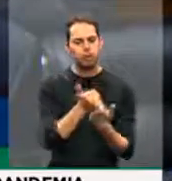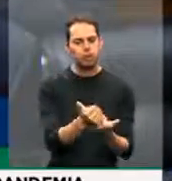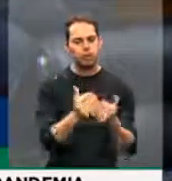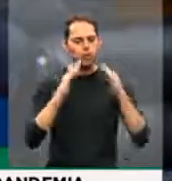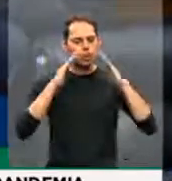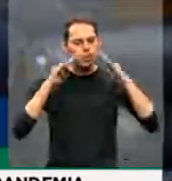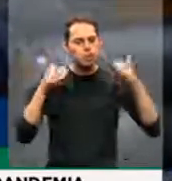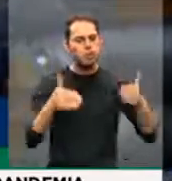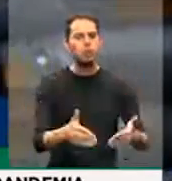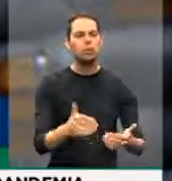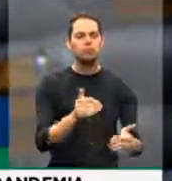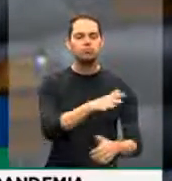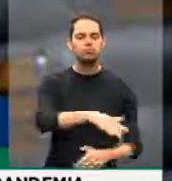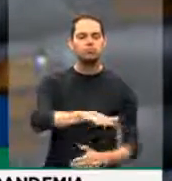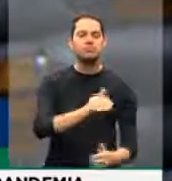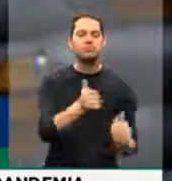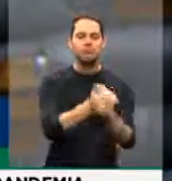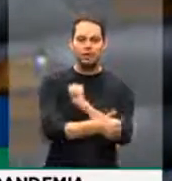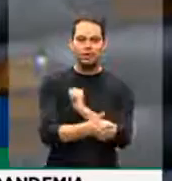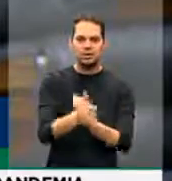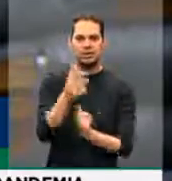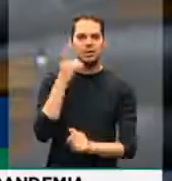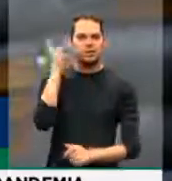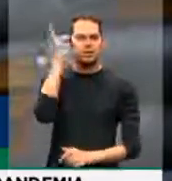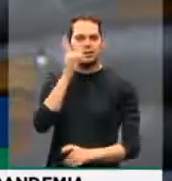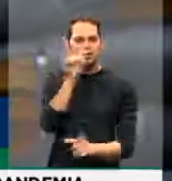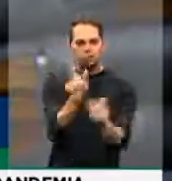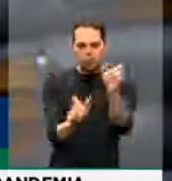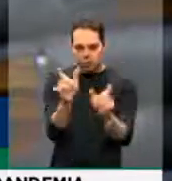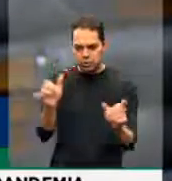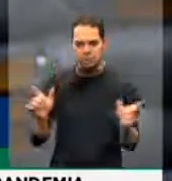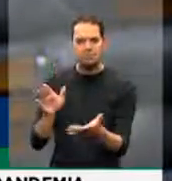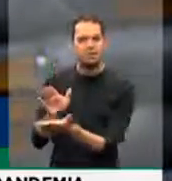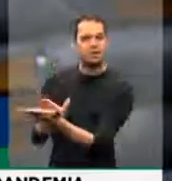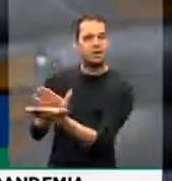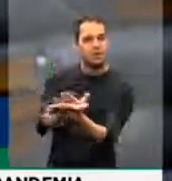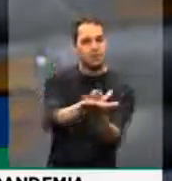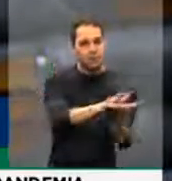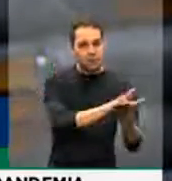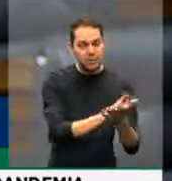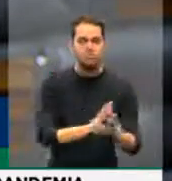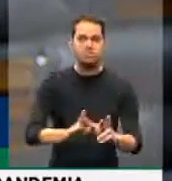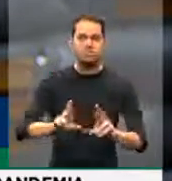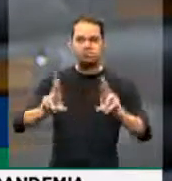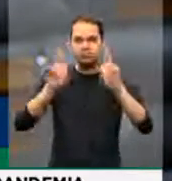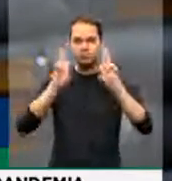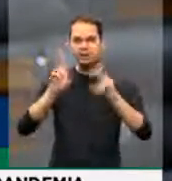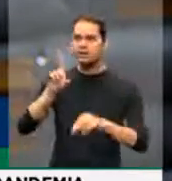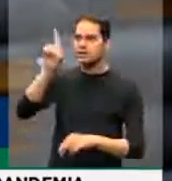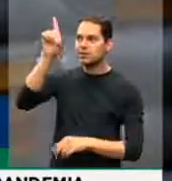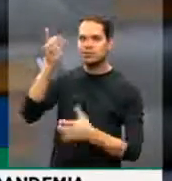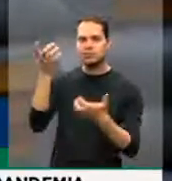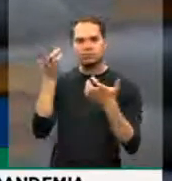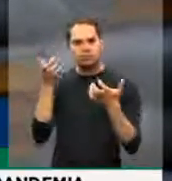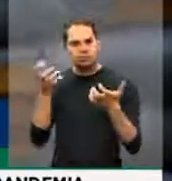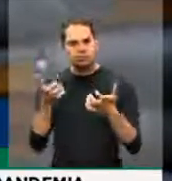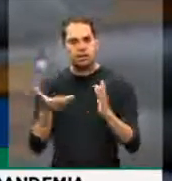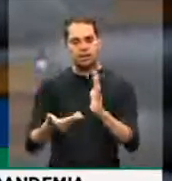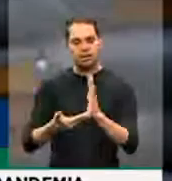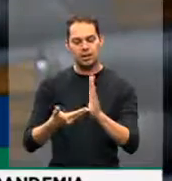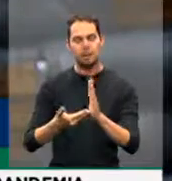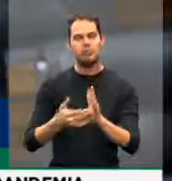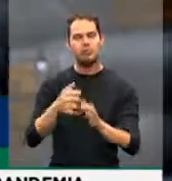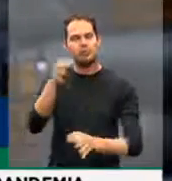esporte. Parabéns a todos os deputados. Se Deus quiser, a Câmara dos Deputados fará justiça e vai